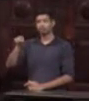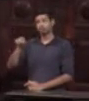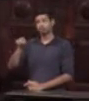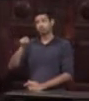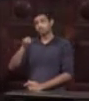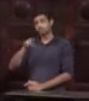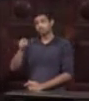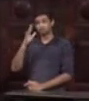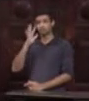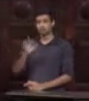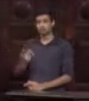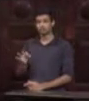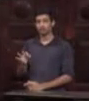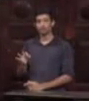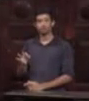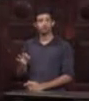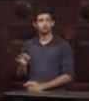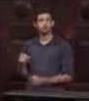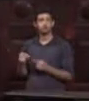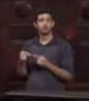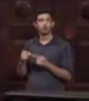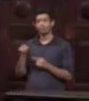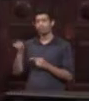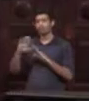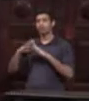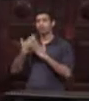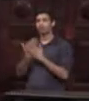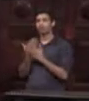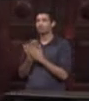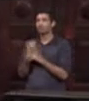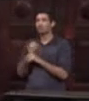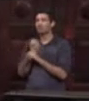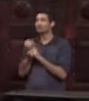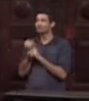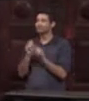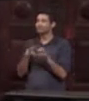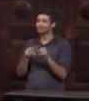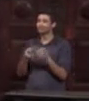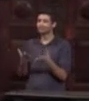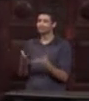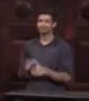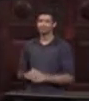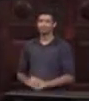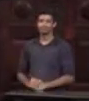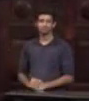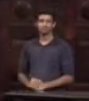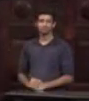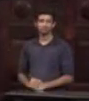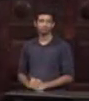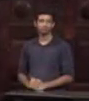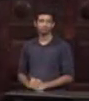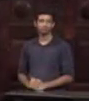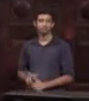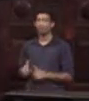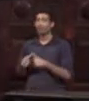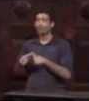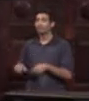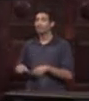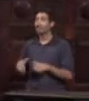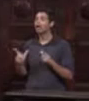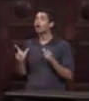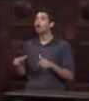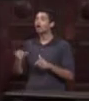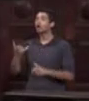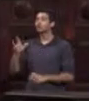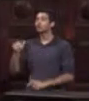é uma unidade socioeducativa, conhecida como DEGASE, que fica na Ilha do